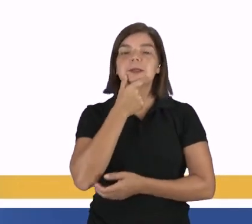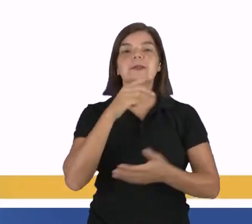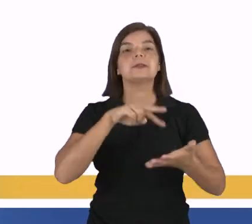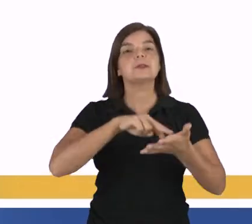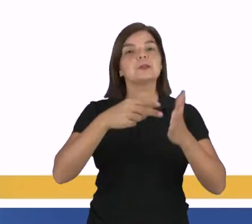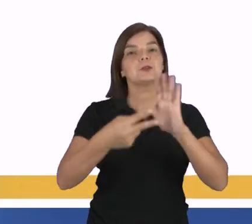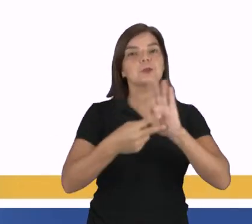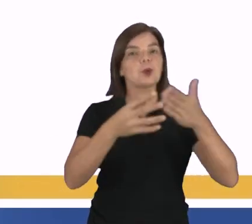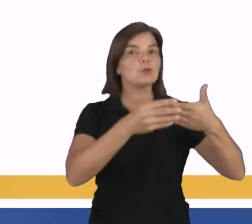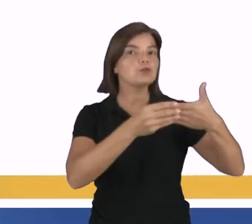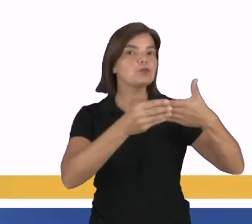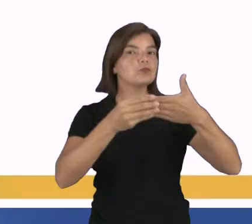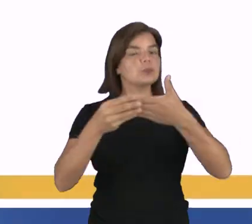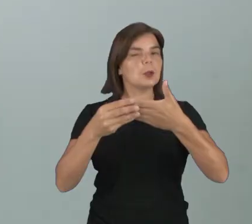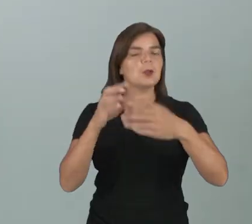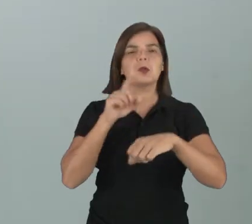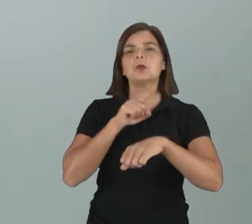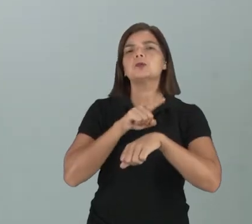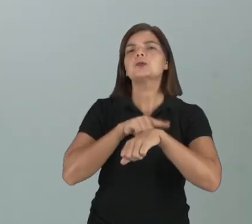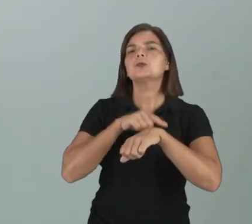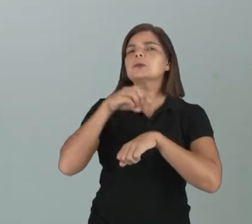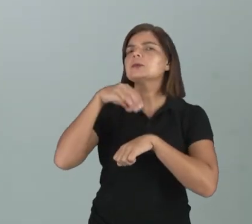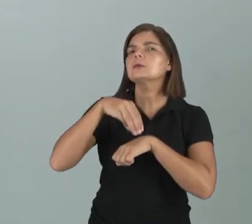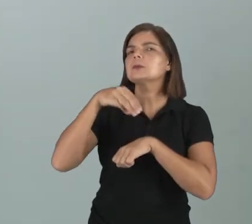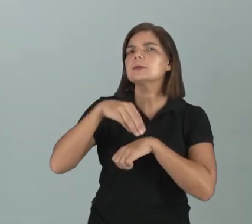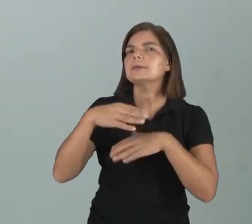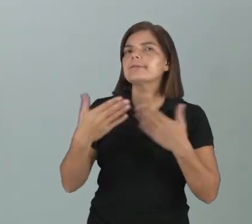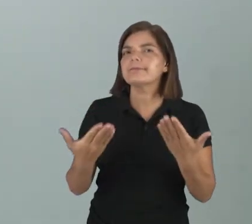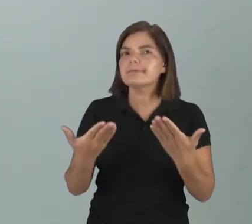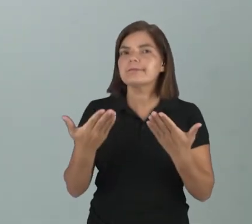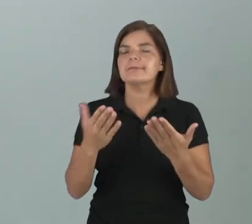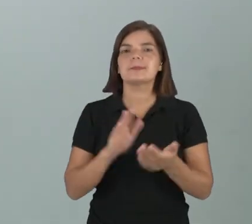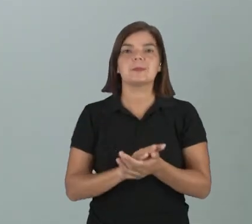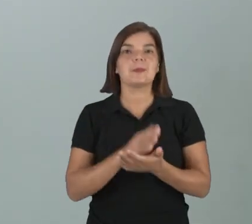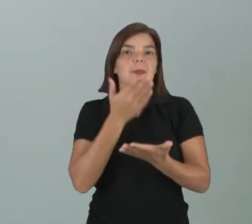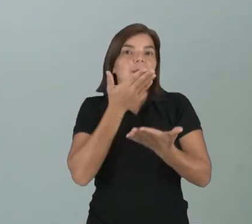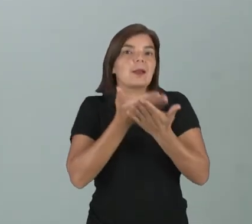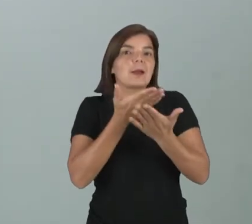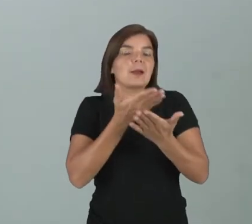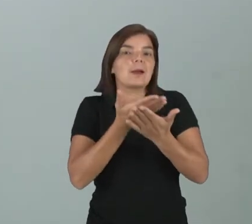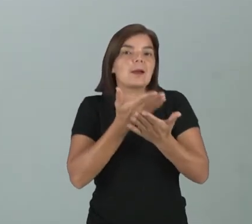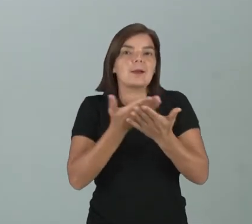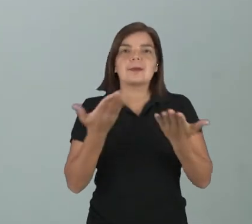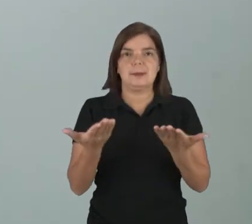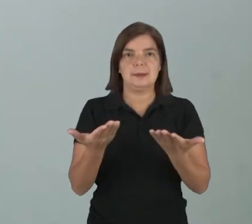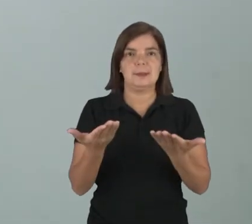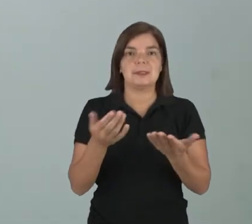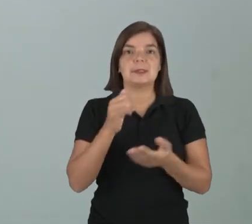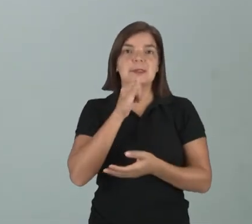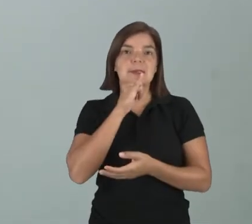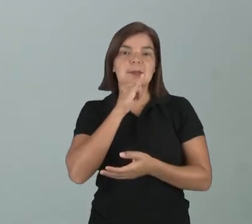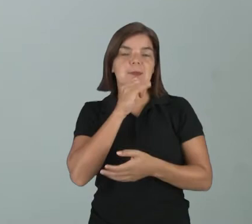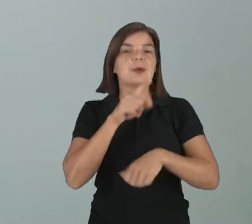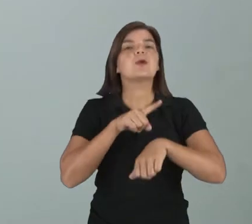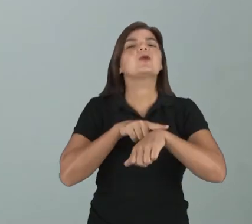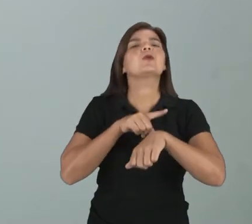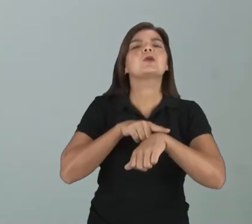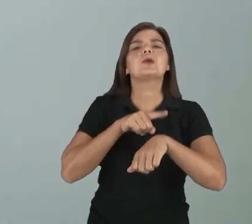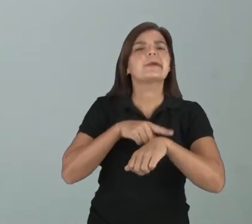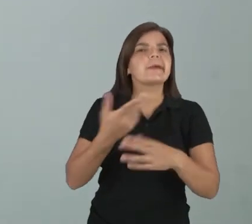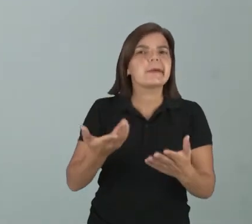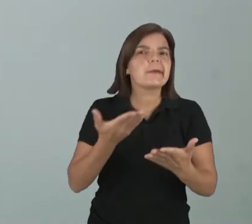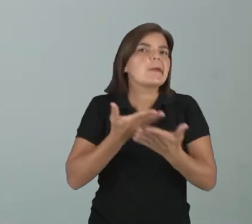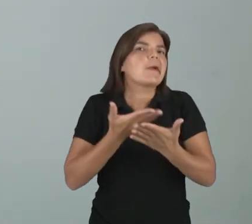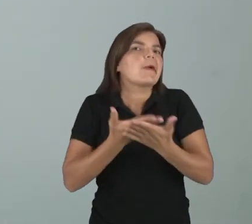leva tantos minutos para, né? Por exemplo, essa aula aqui, how long does it take? Quanto tempo